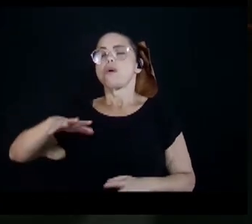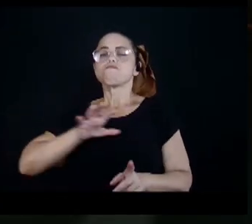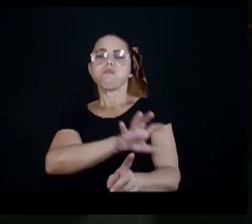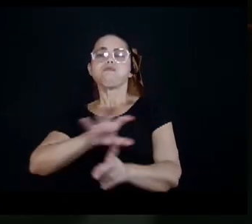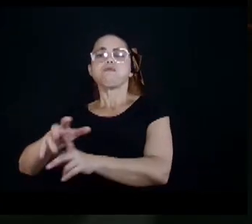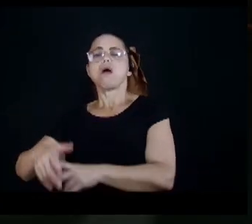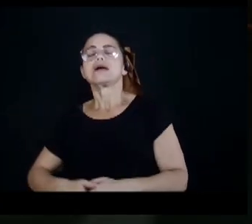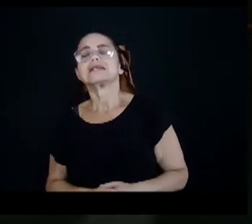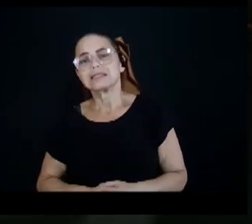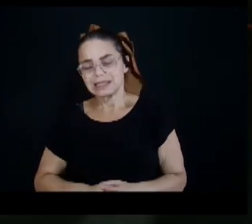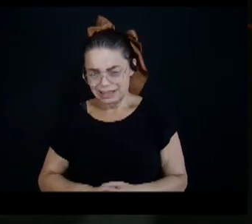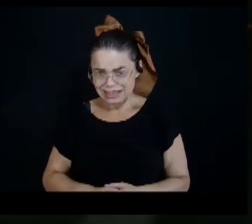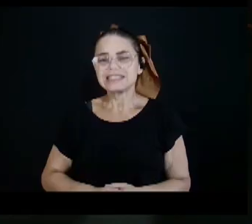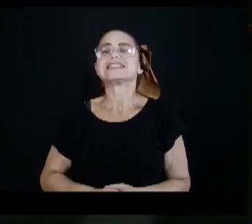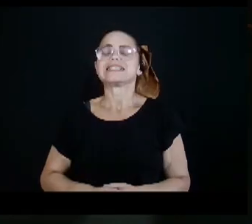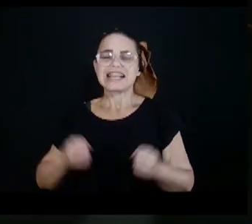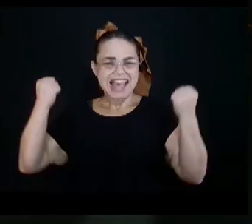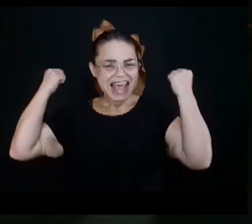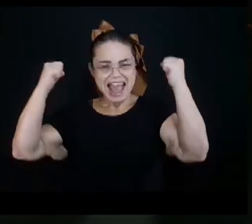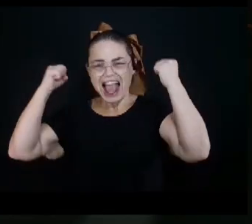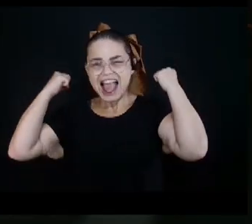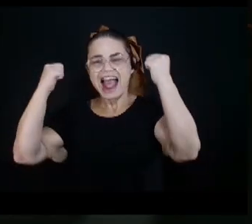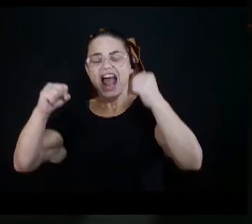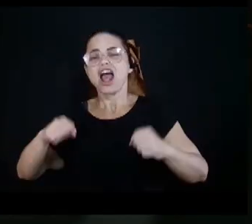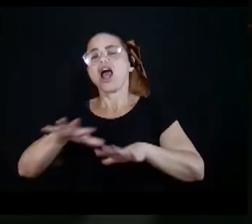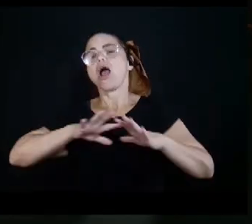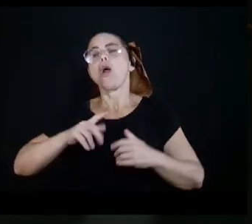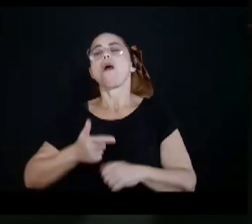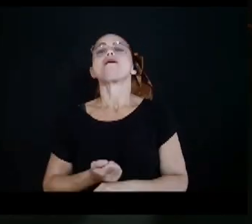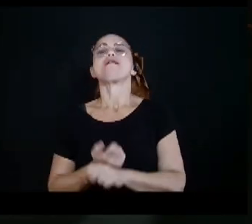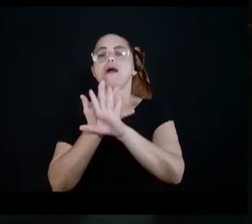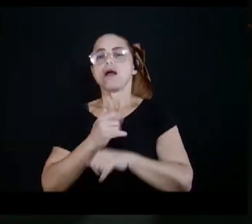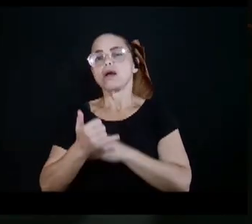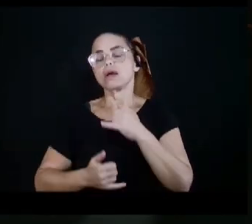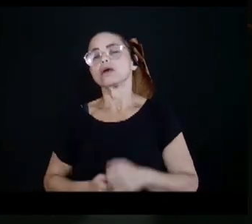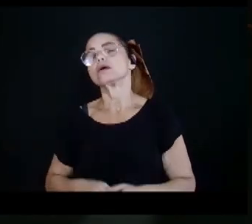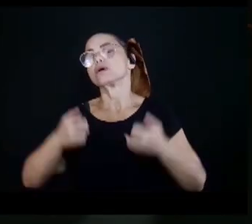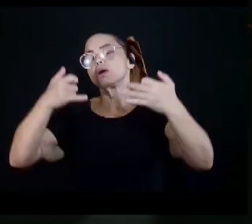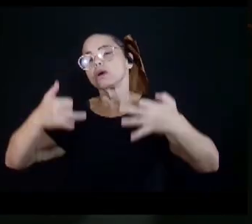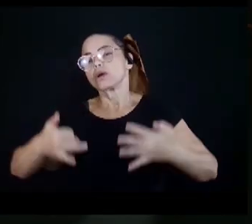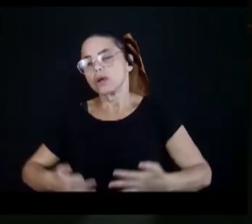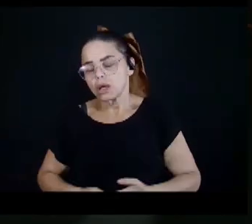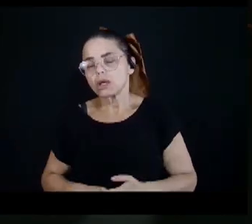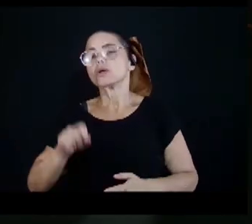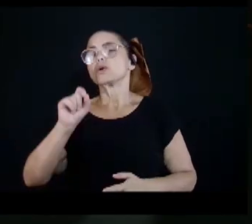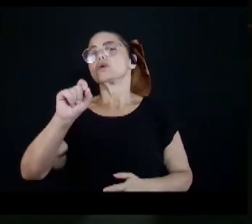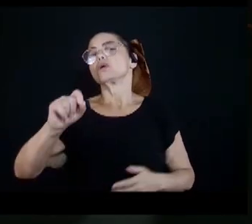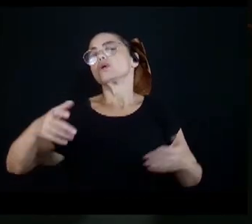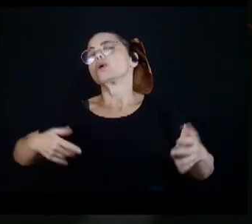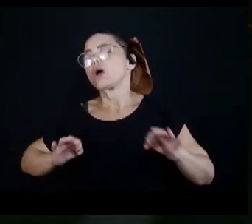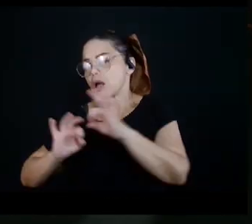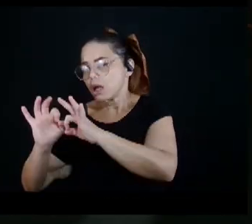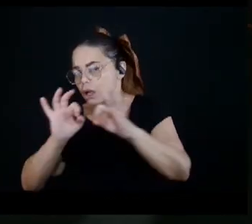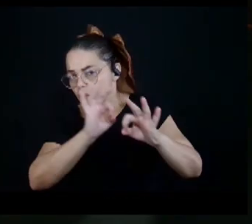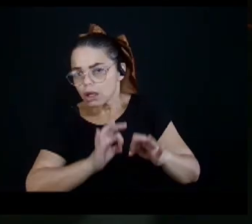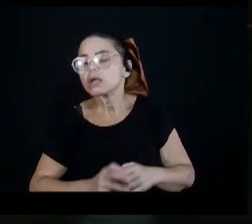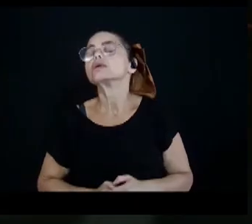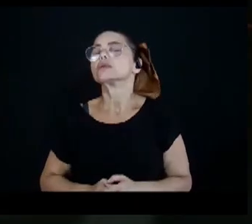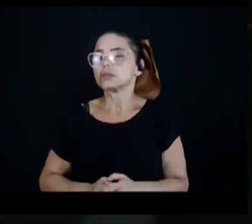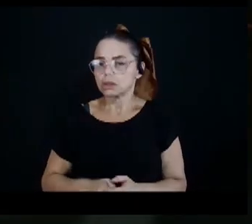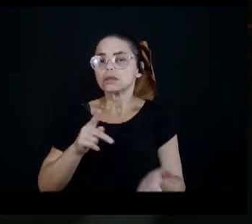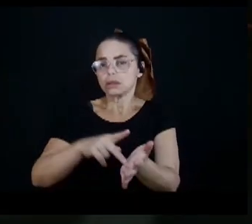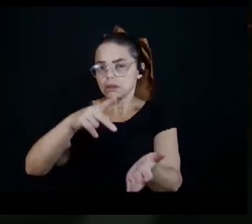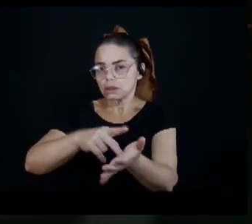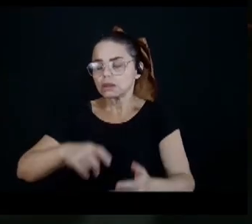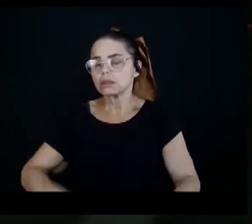uma manifestação coletiva online. E o que explica essa capacidade de organização, né? É autonomia